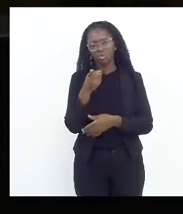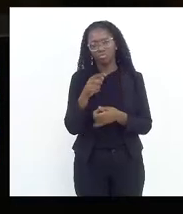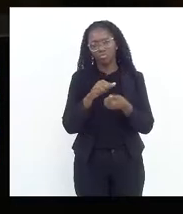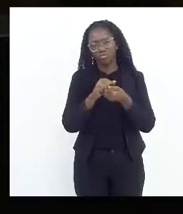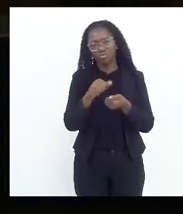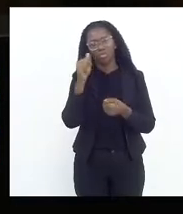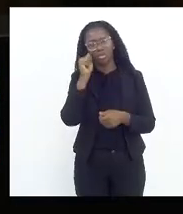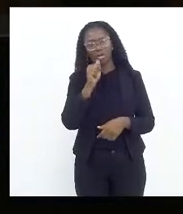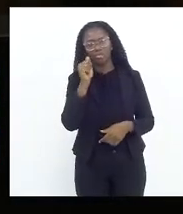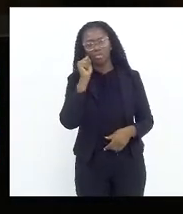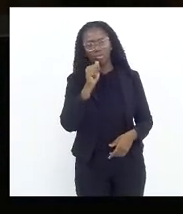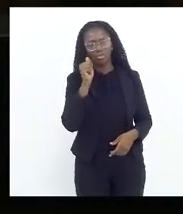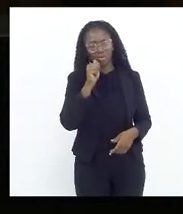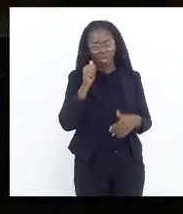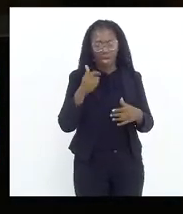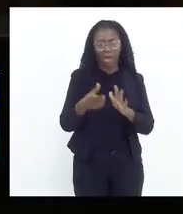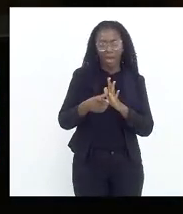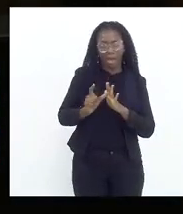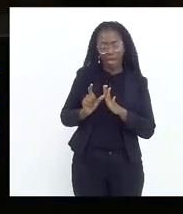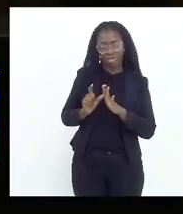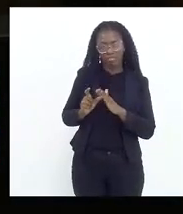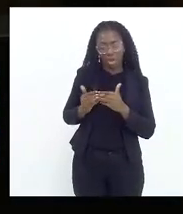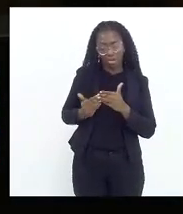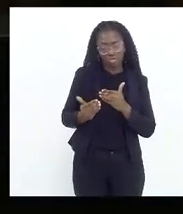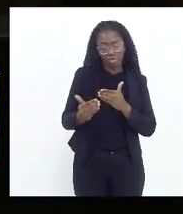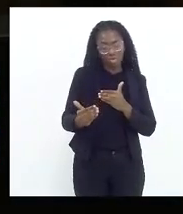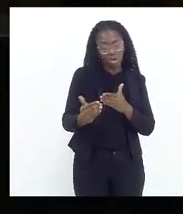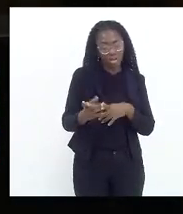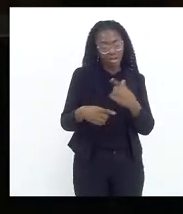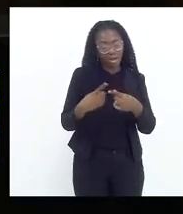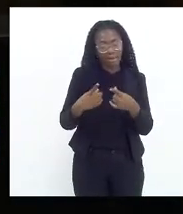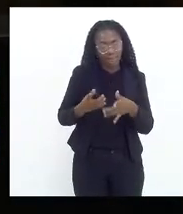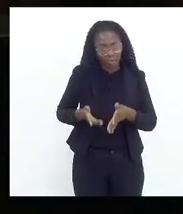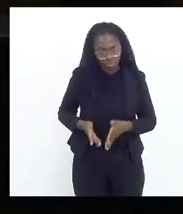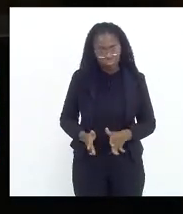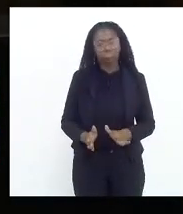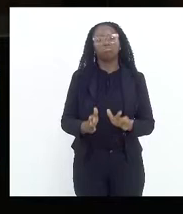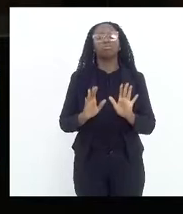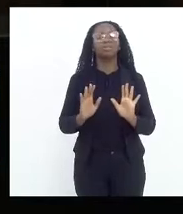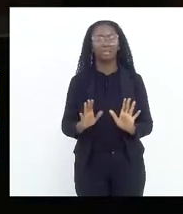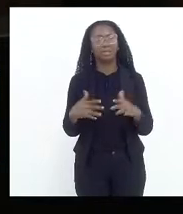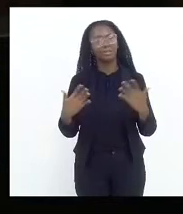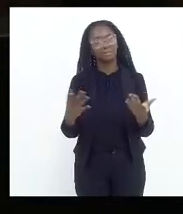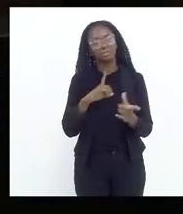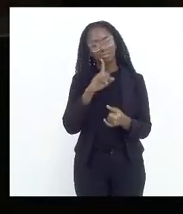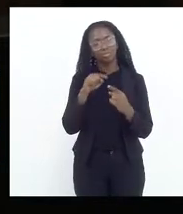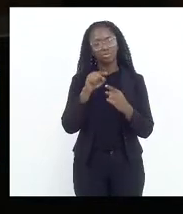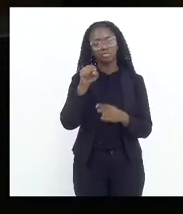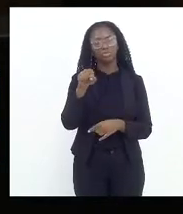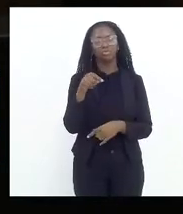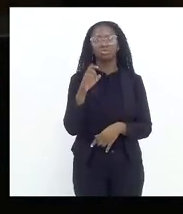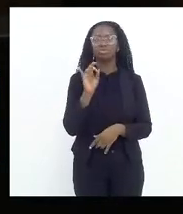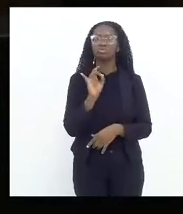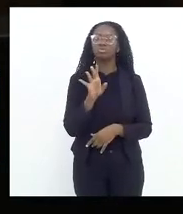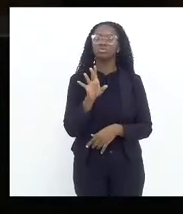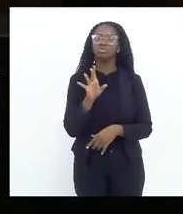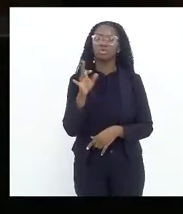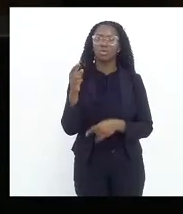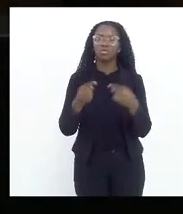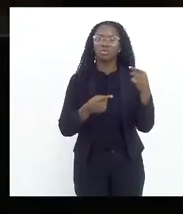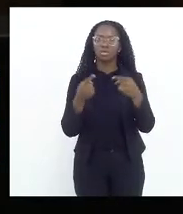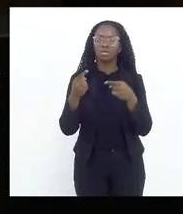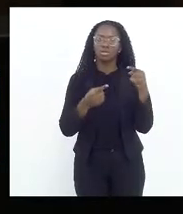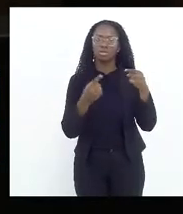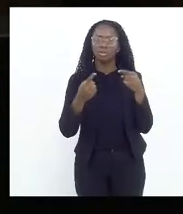mulher antes, durante e depois do parto. Então, nesse sentido, só trazer um